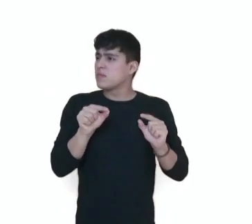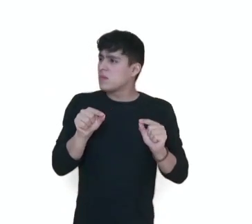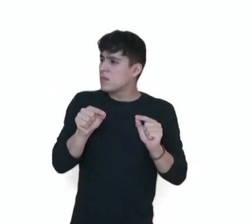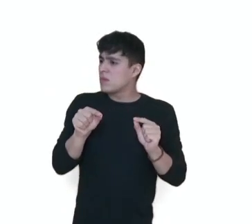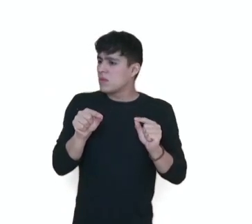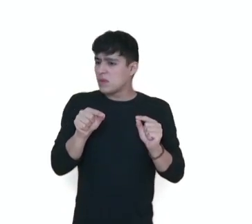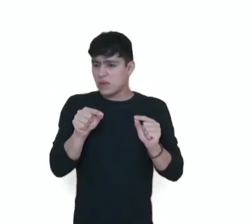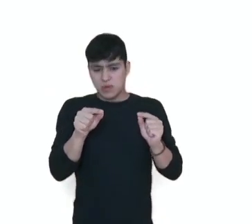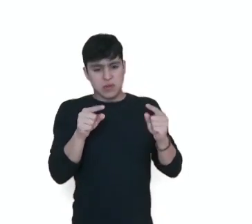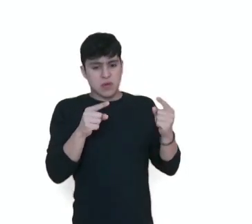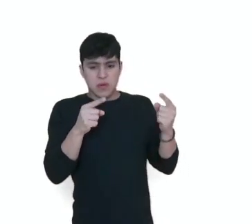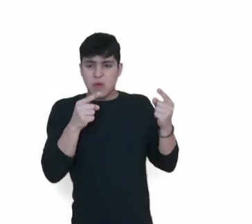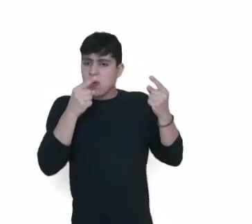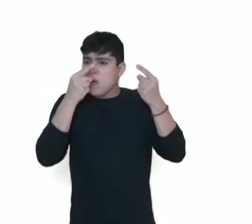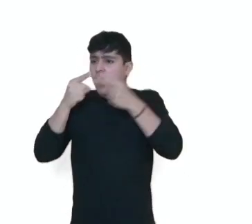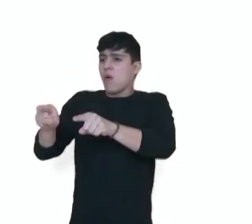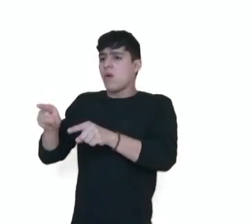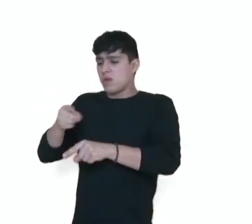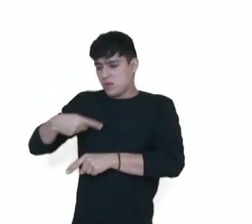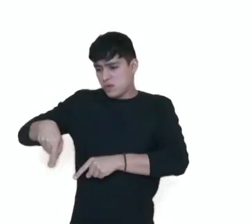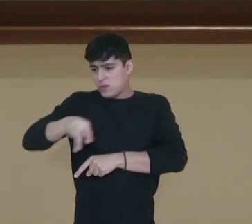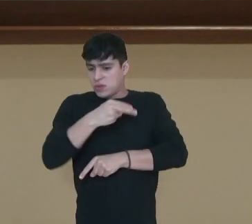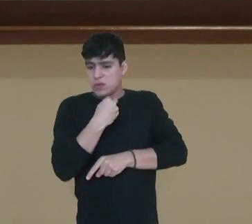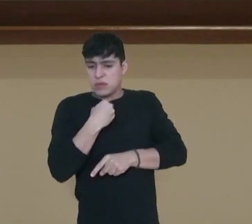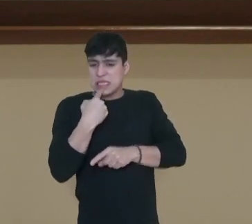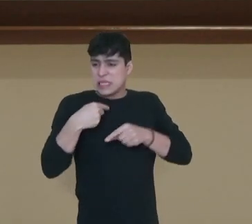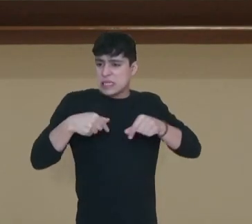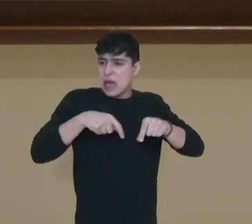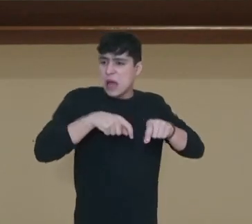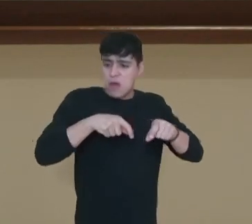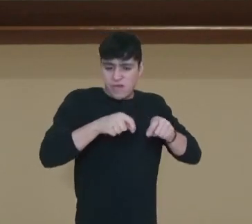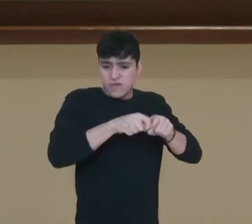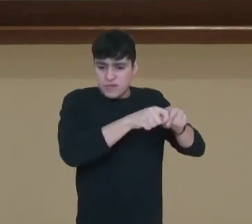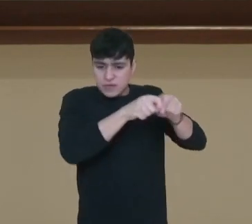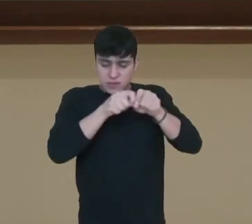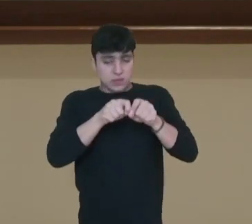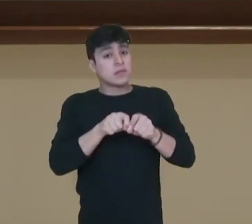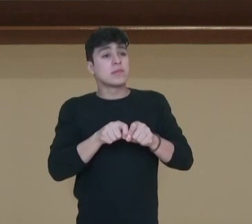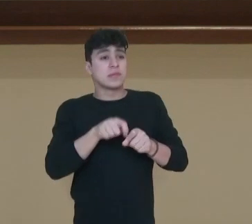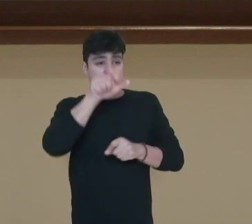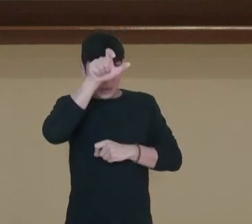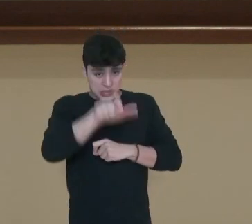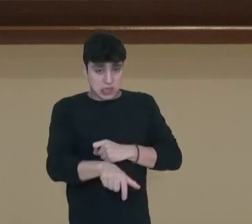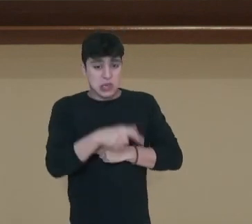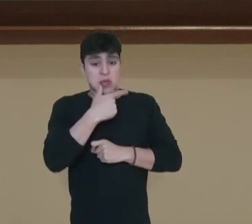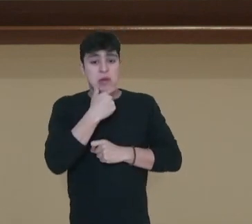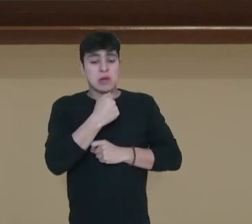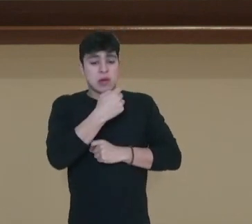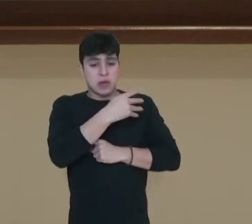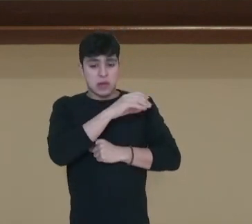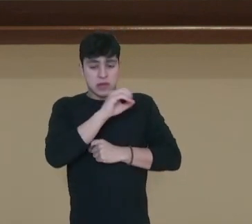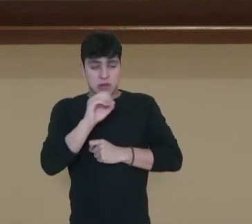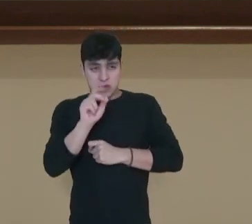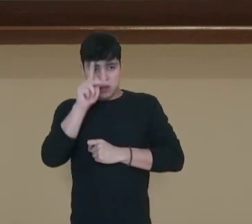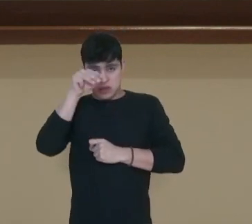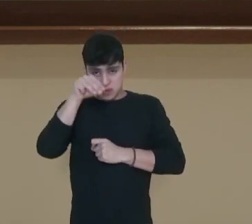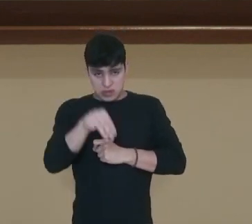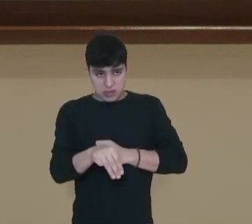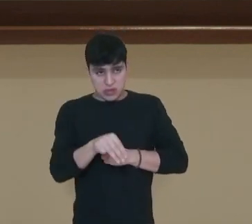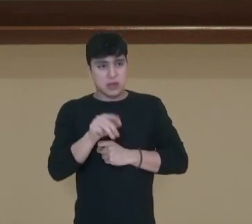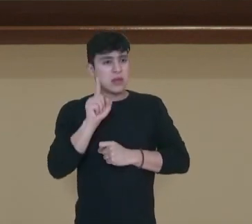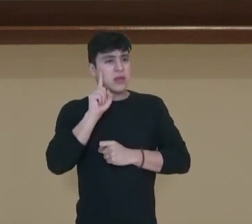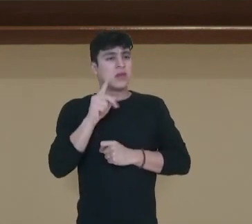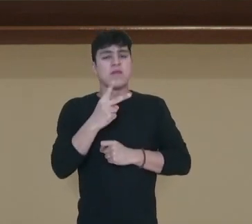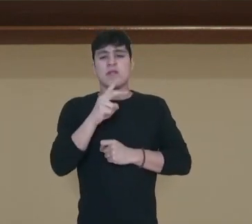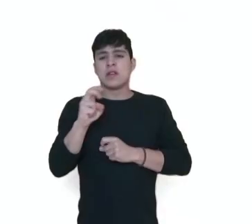produzir sal. A gente vai ver que o Gandhi, ele vai andar cerca de 400 quilômetros por 25 dias e ele vai